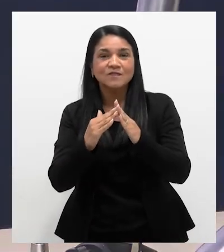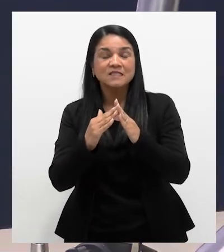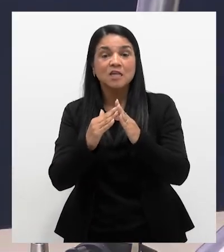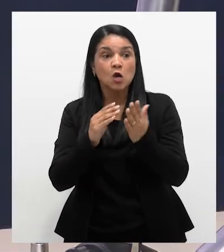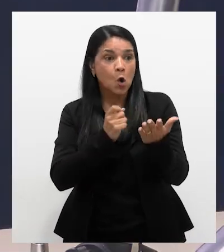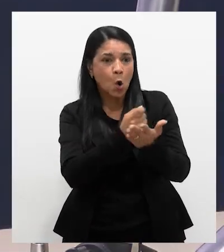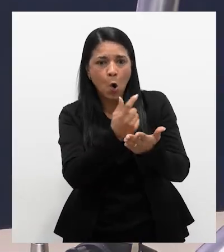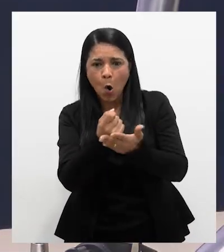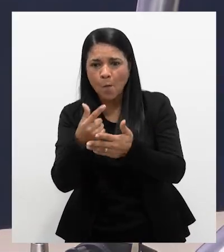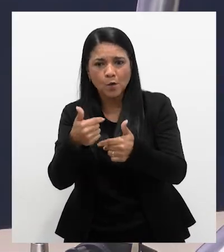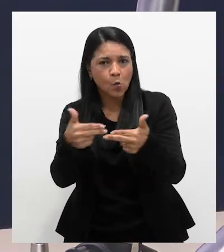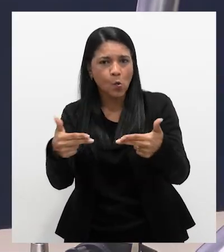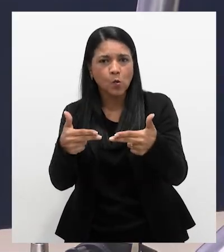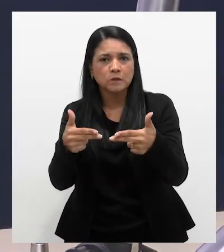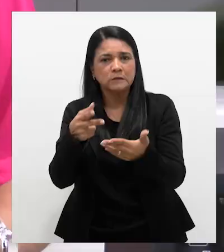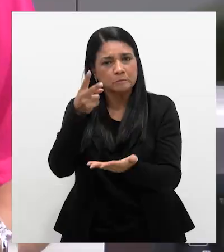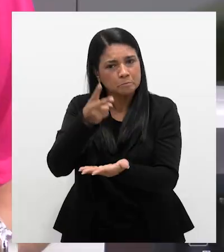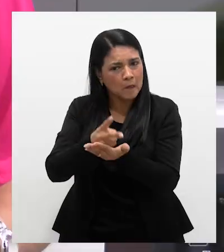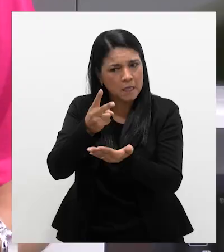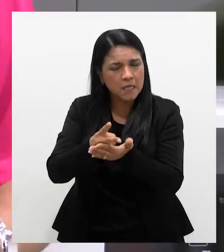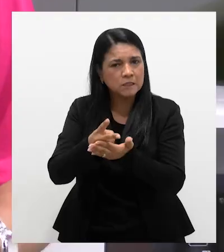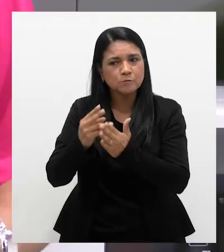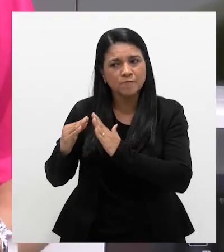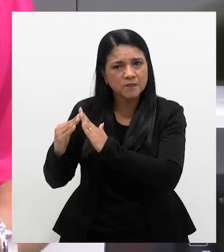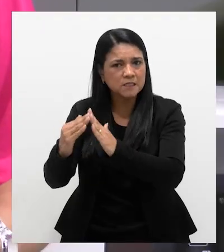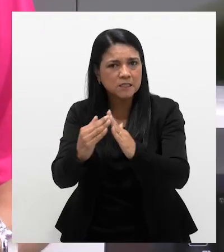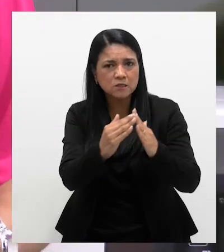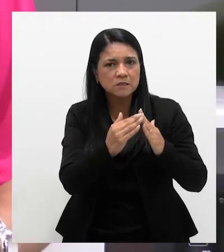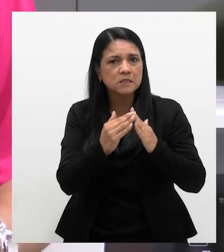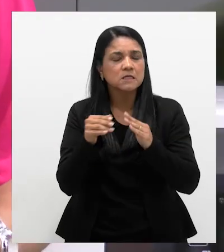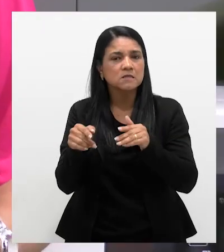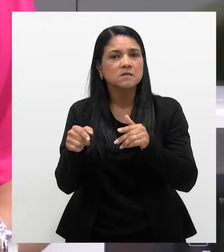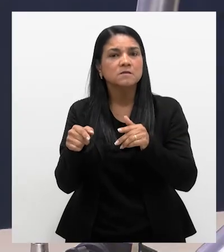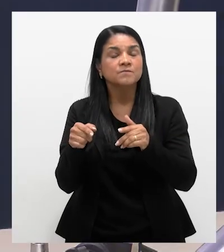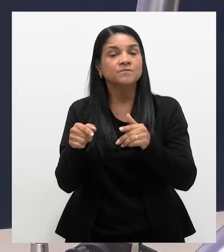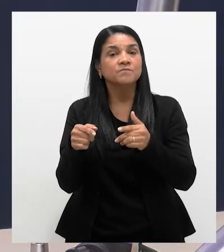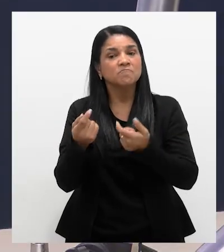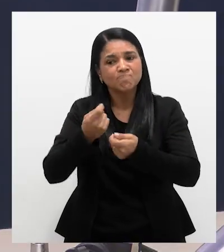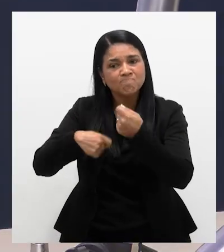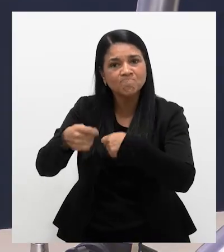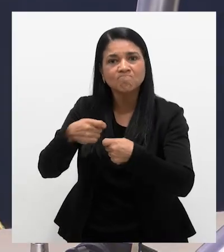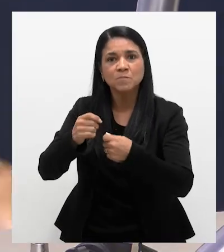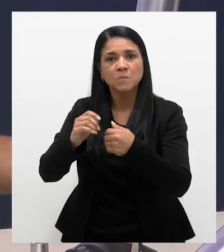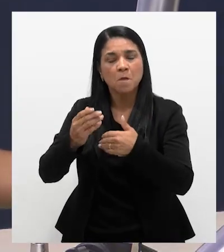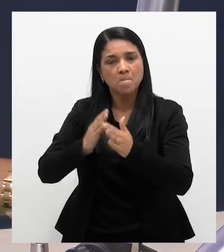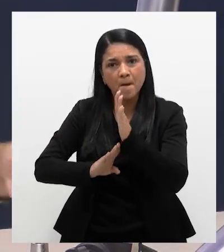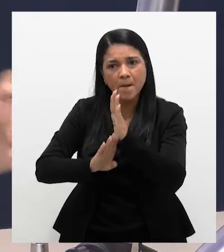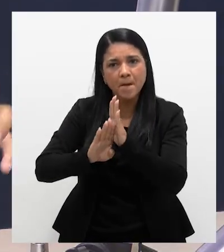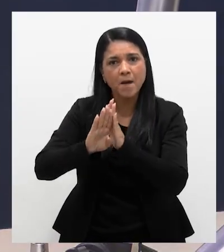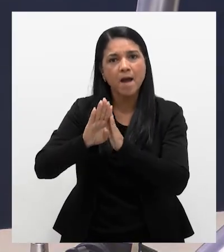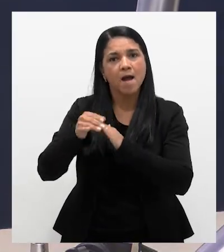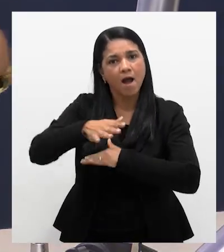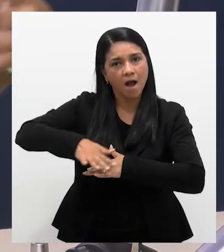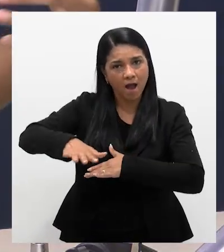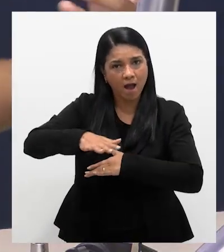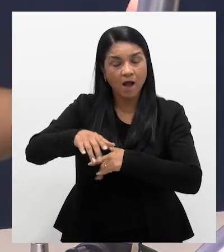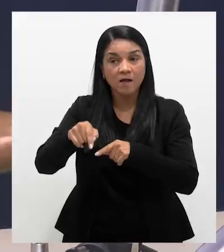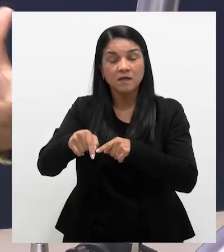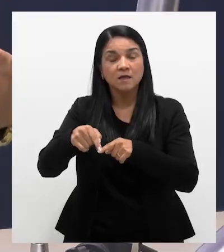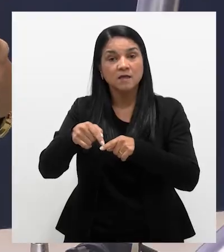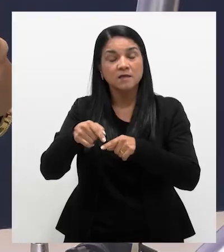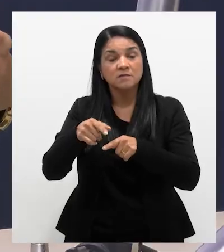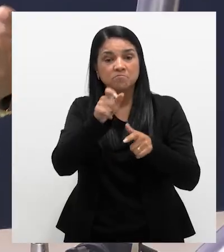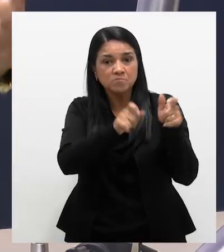deixa o dinheiro de fato ali, porque você compra no mercado, você está convivendo ali no meio. Então, para mim, isso tudo, quando as pessoas